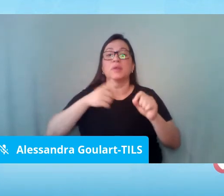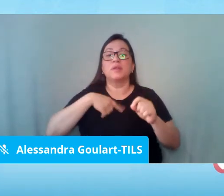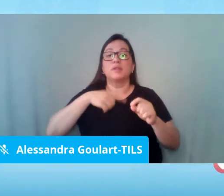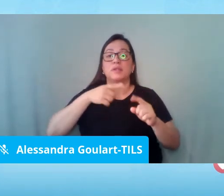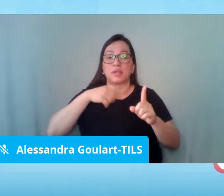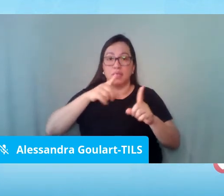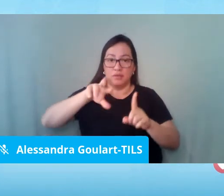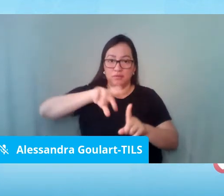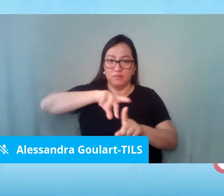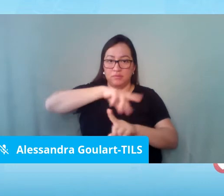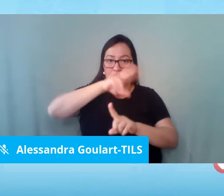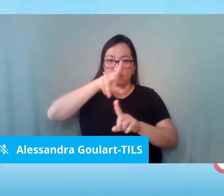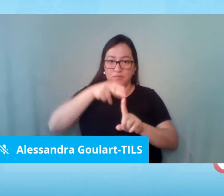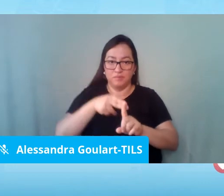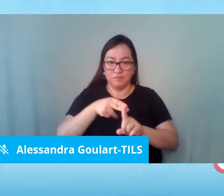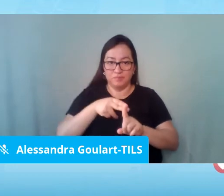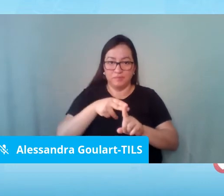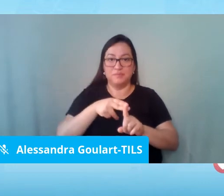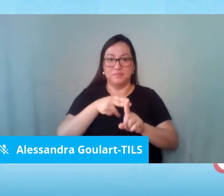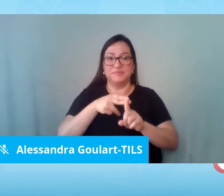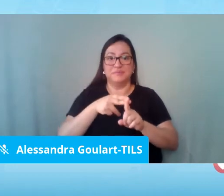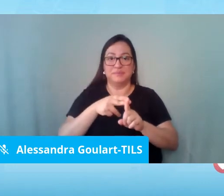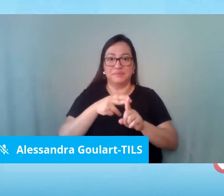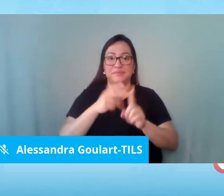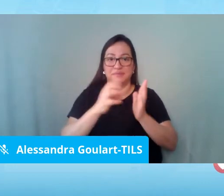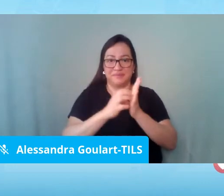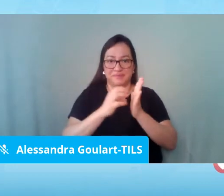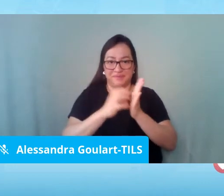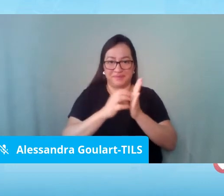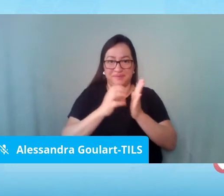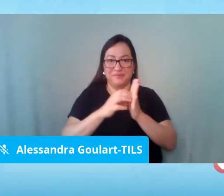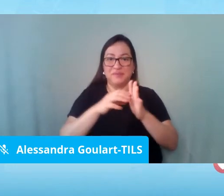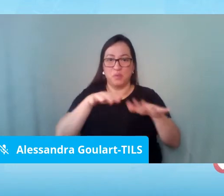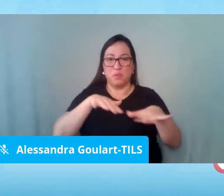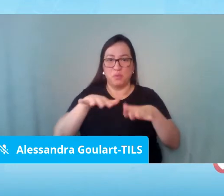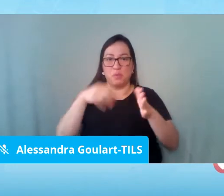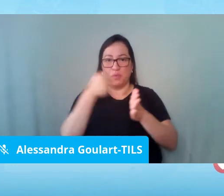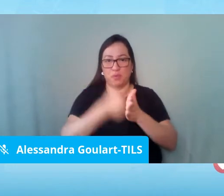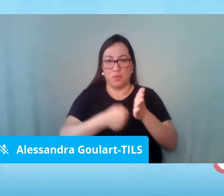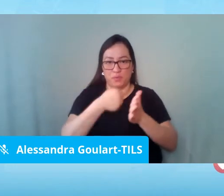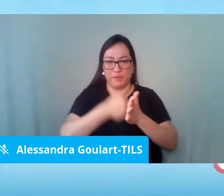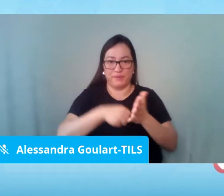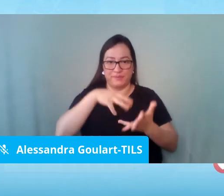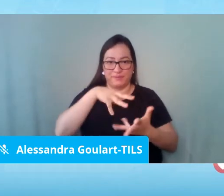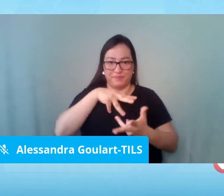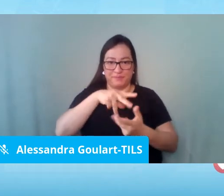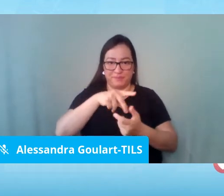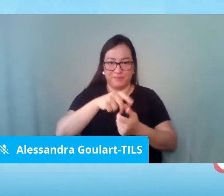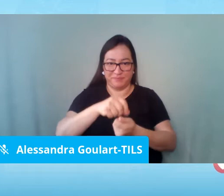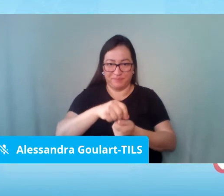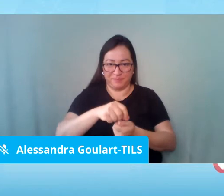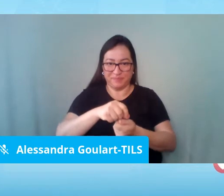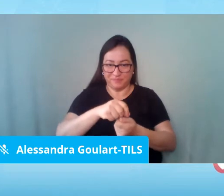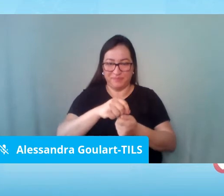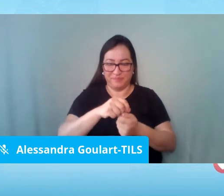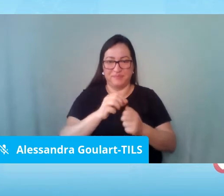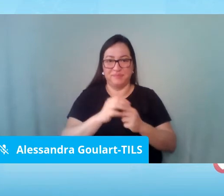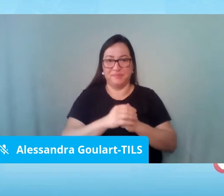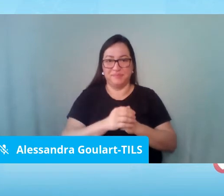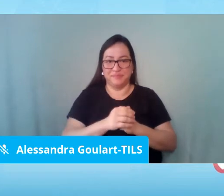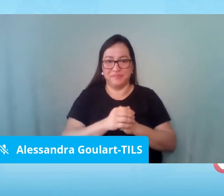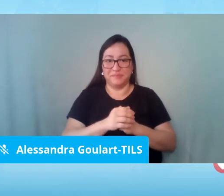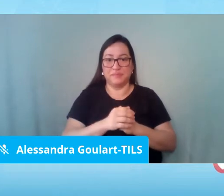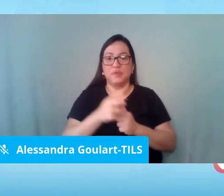AIDS, da campanha, né, de luta mundial contra a AIDS, e diz escolha a sua forma